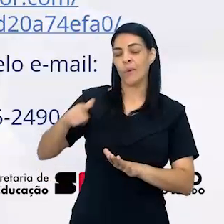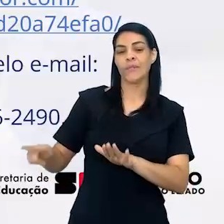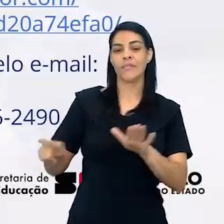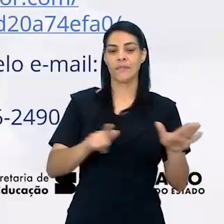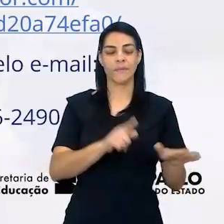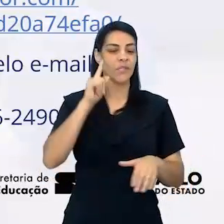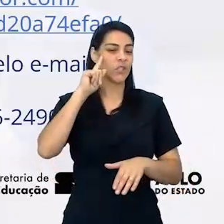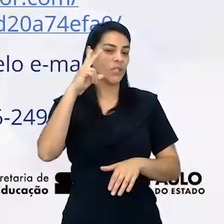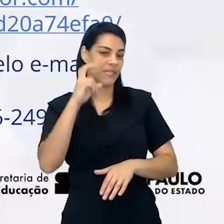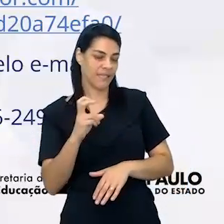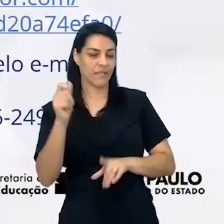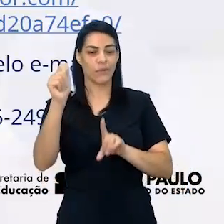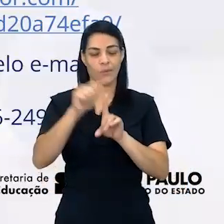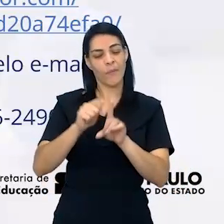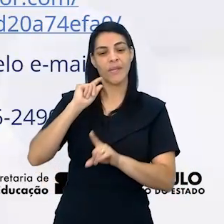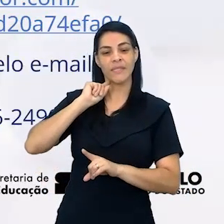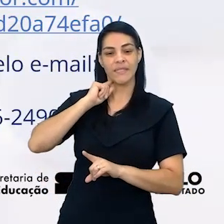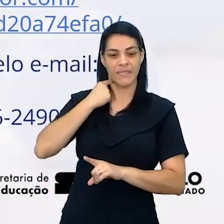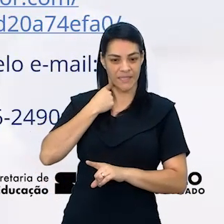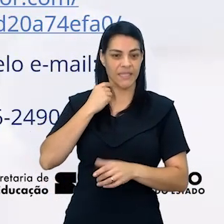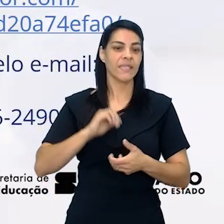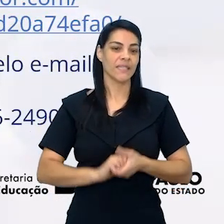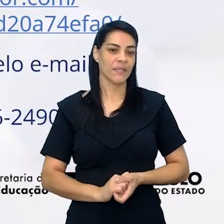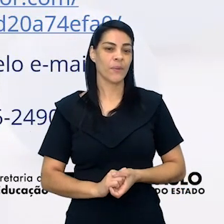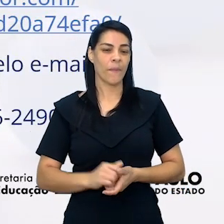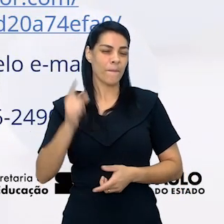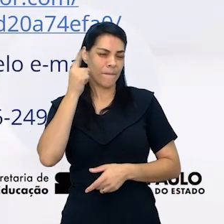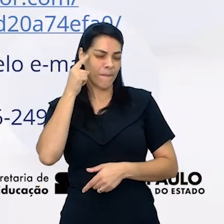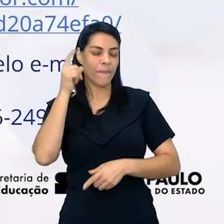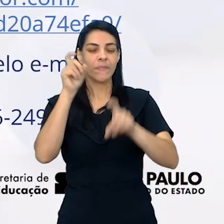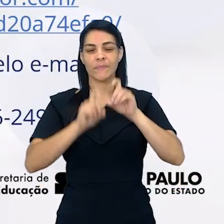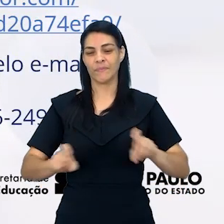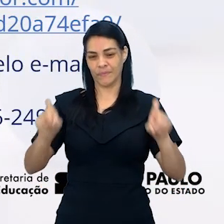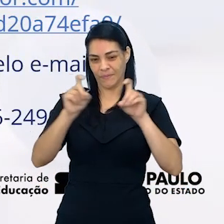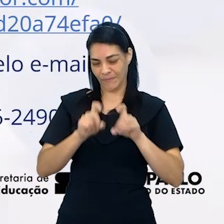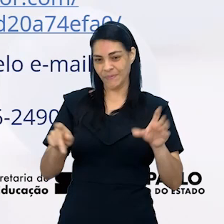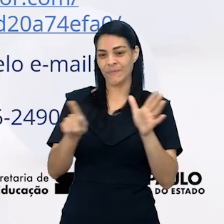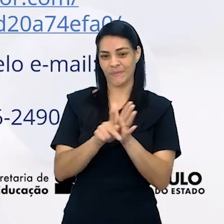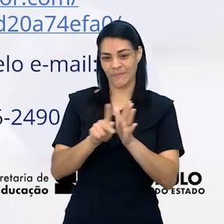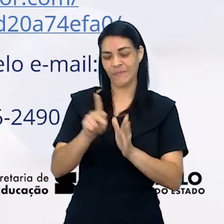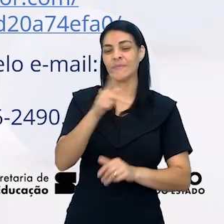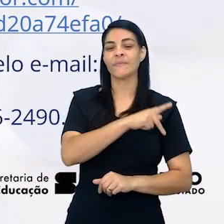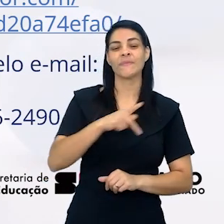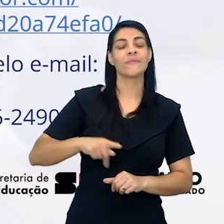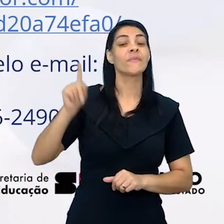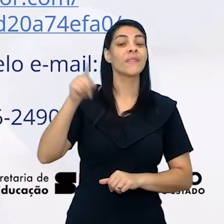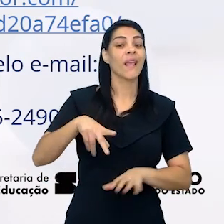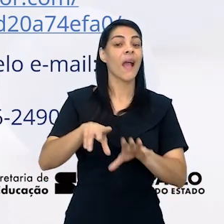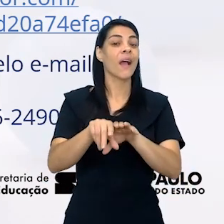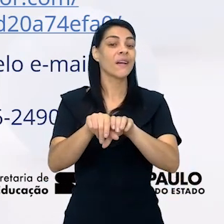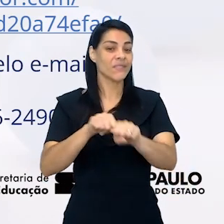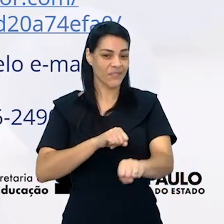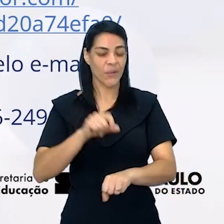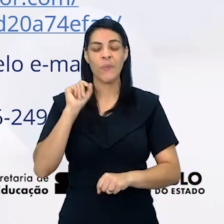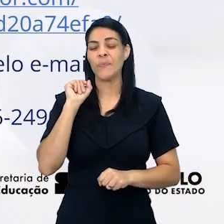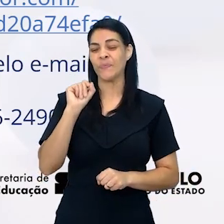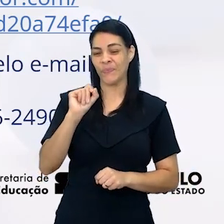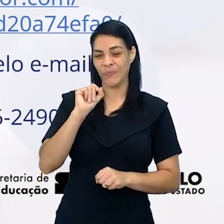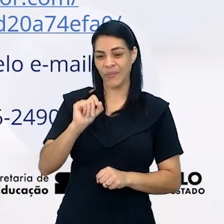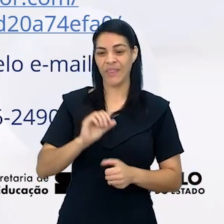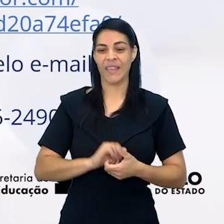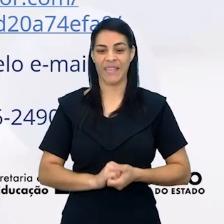5/5 as inscrições para o pensamento computacional para professores é uma formação aí que